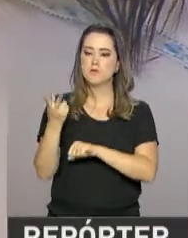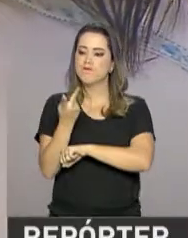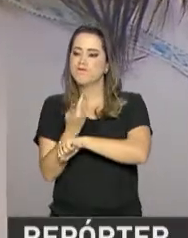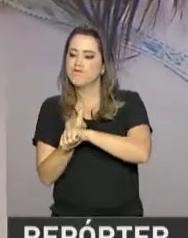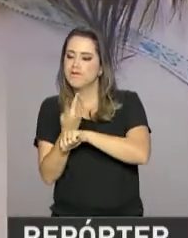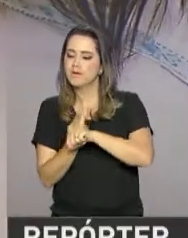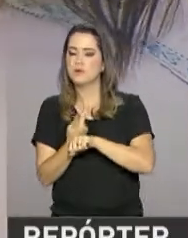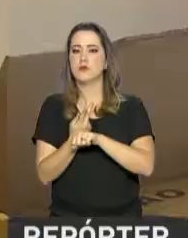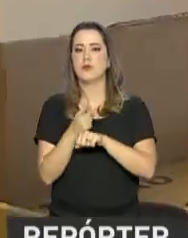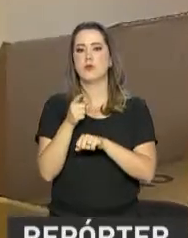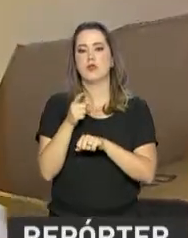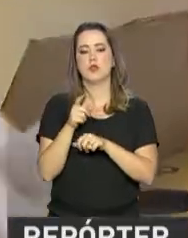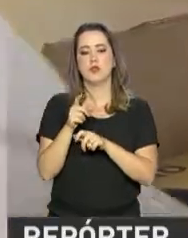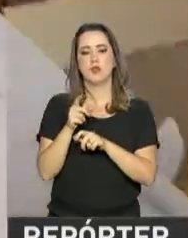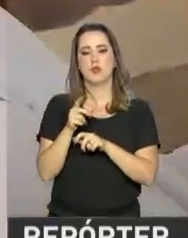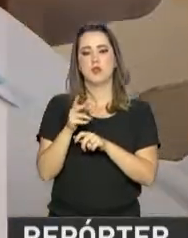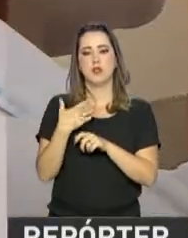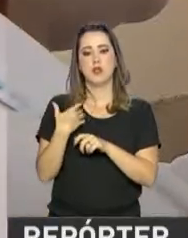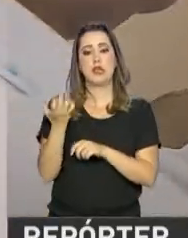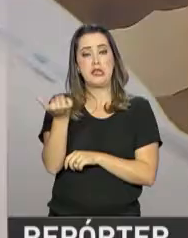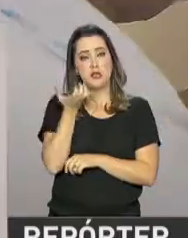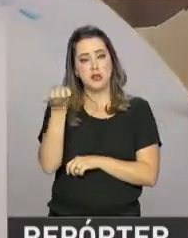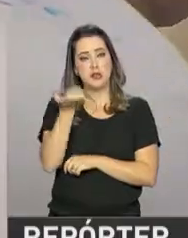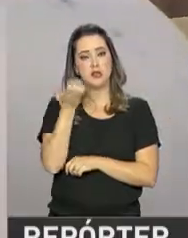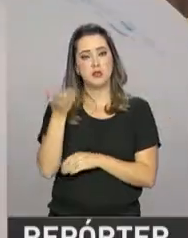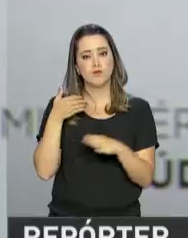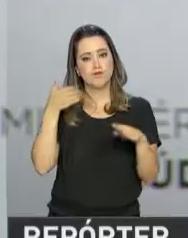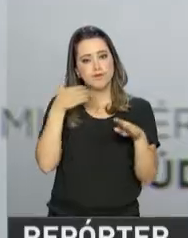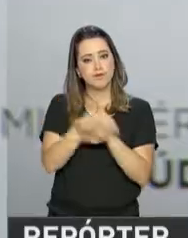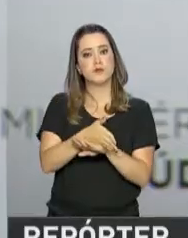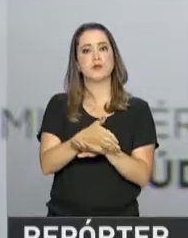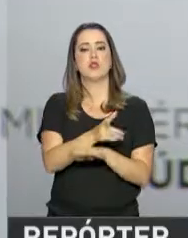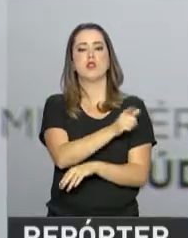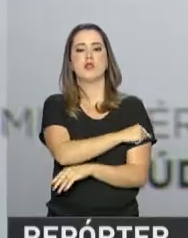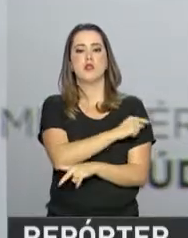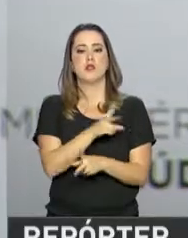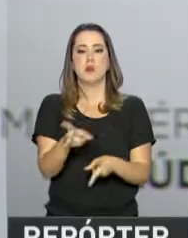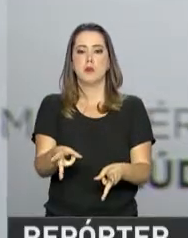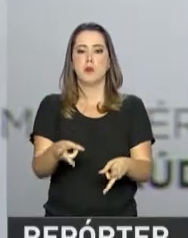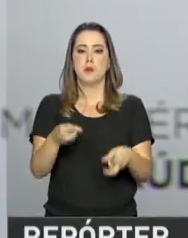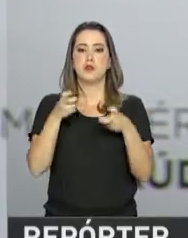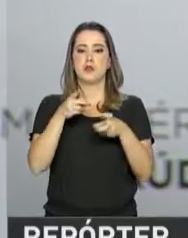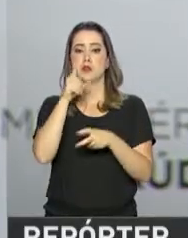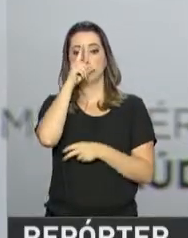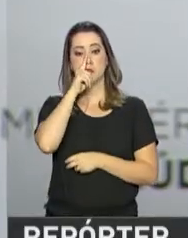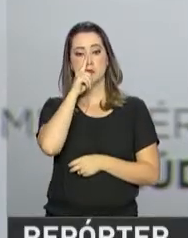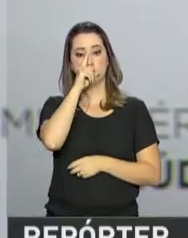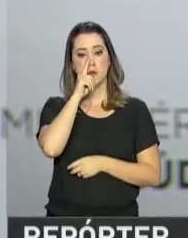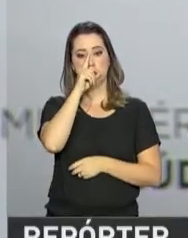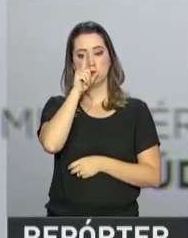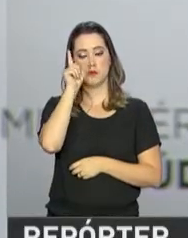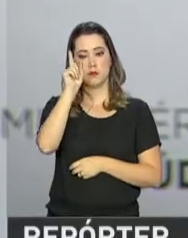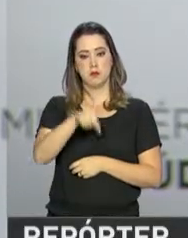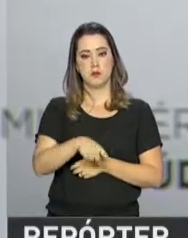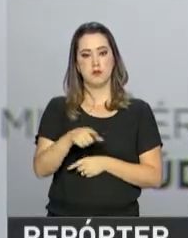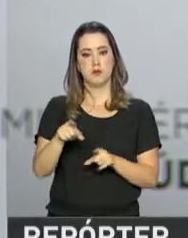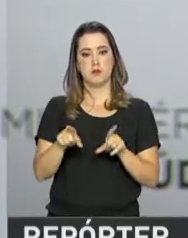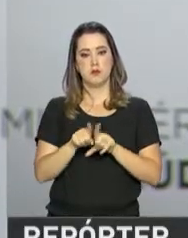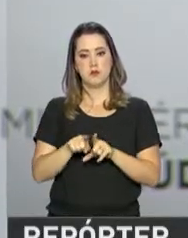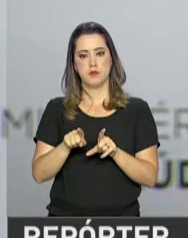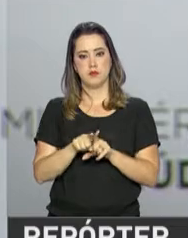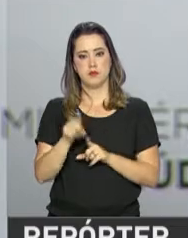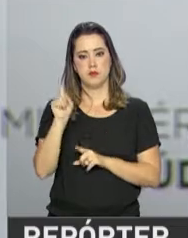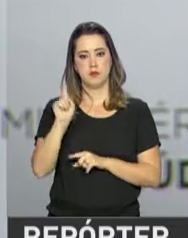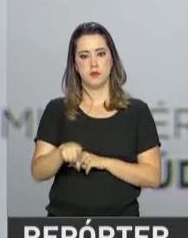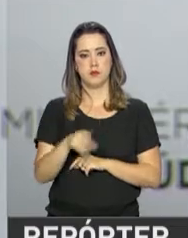é interessa em fazer isso que perceba o risco inclusive de